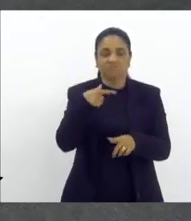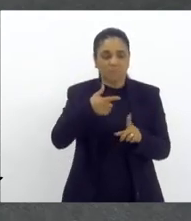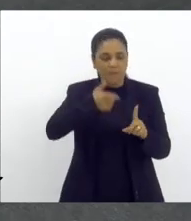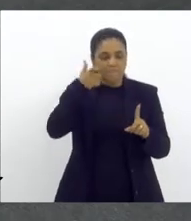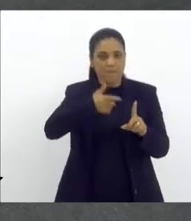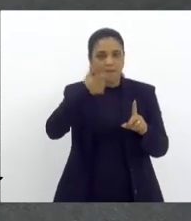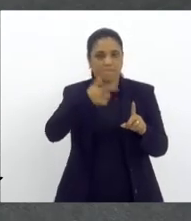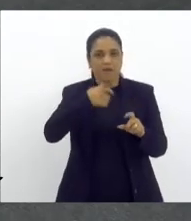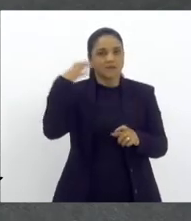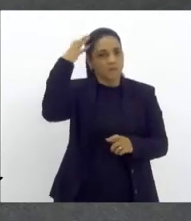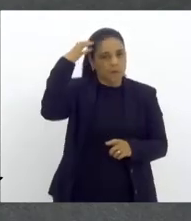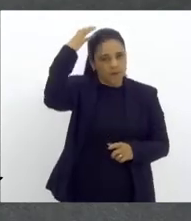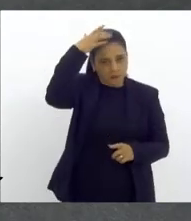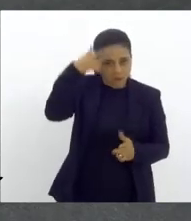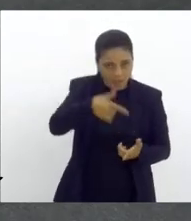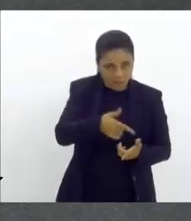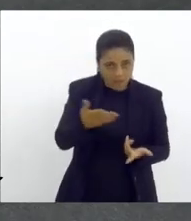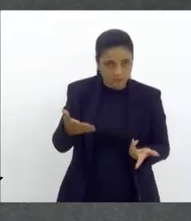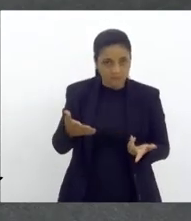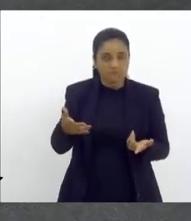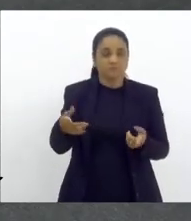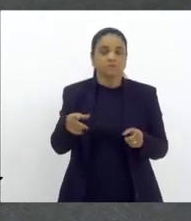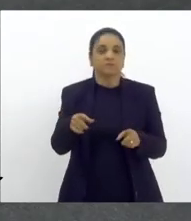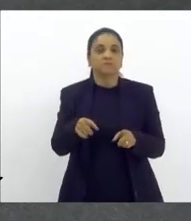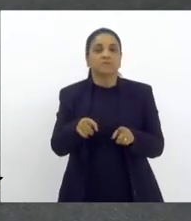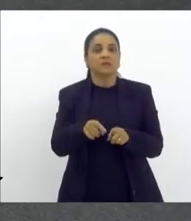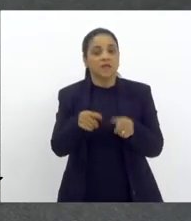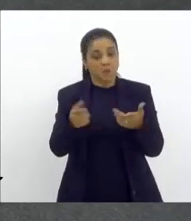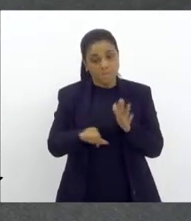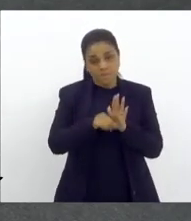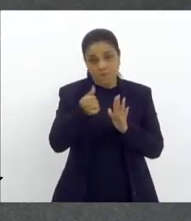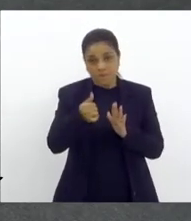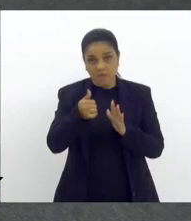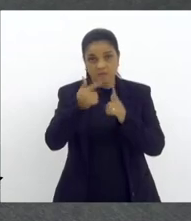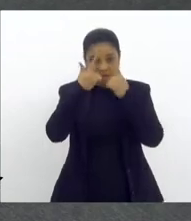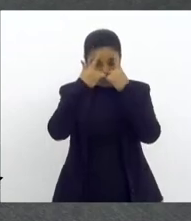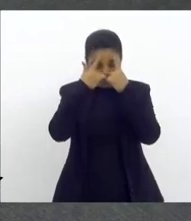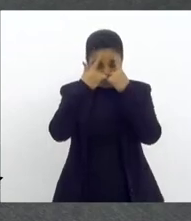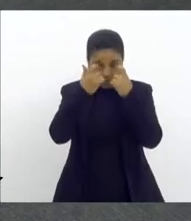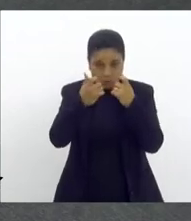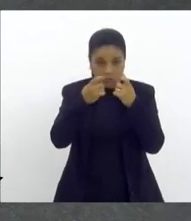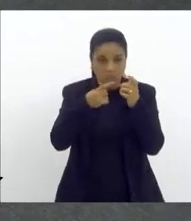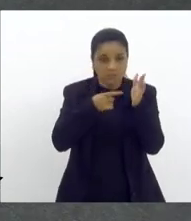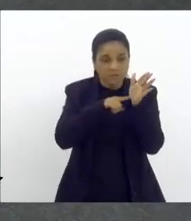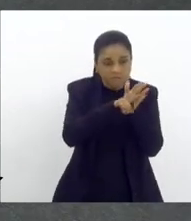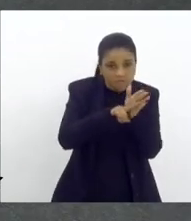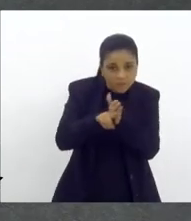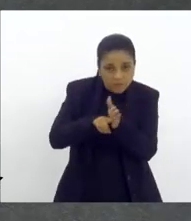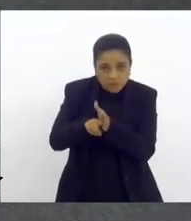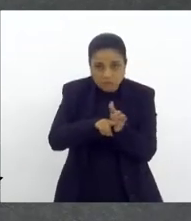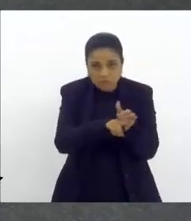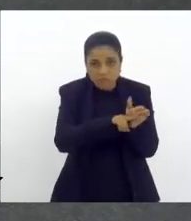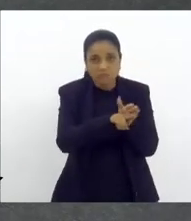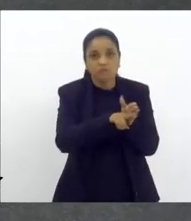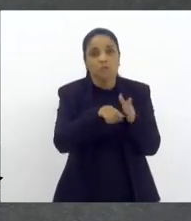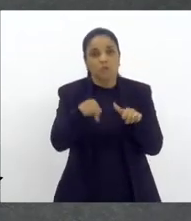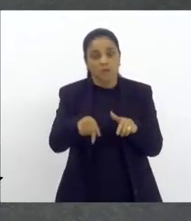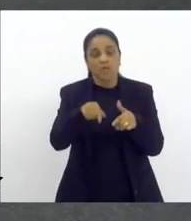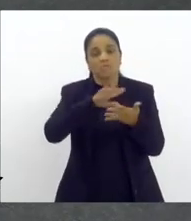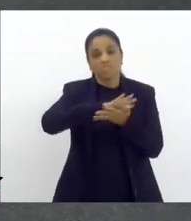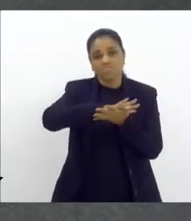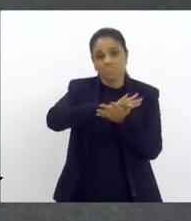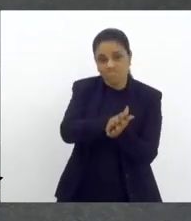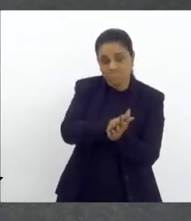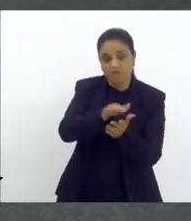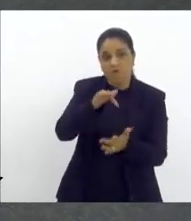é o primeiro é o primeiro caso de investigação de violência política de gênero do Brasil porque foi transfóbico aqui nesse